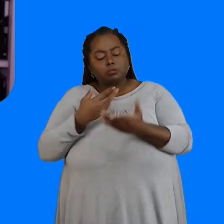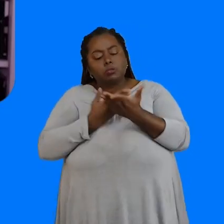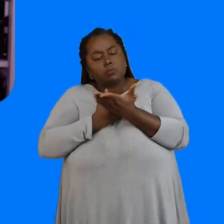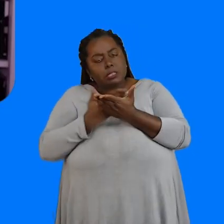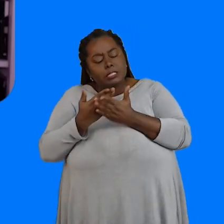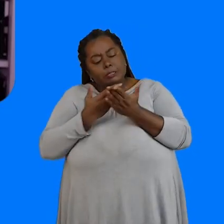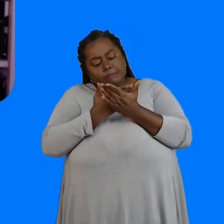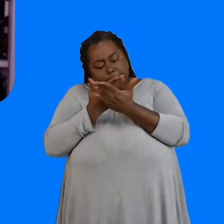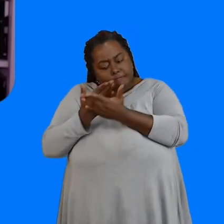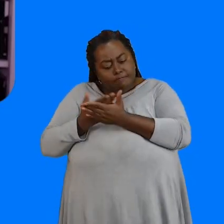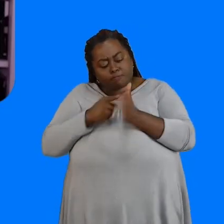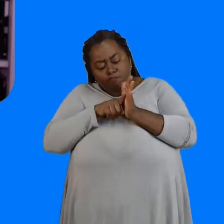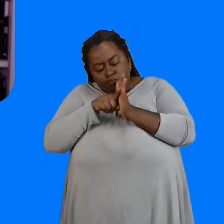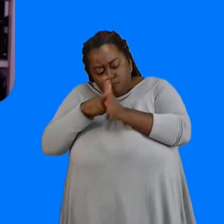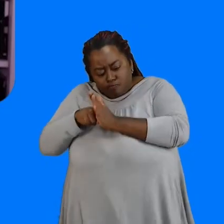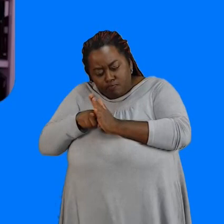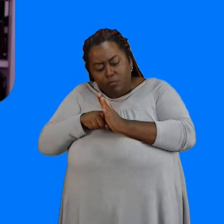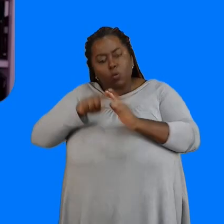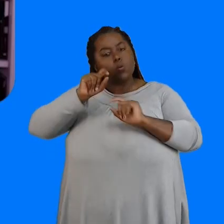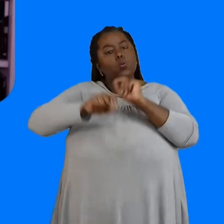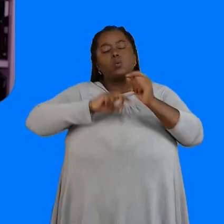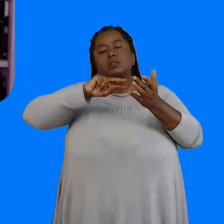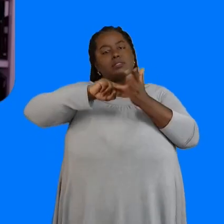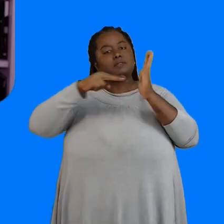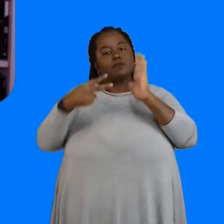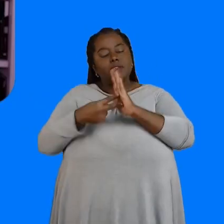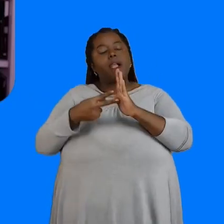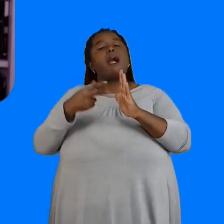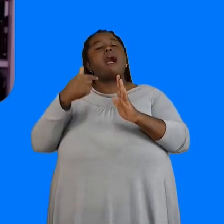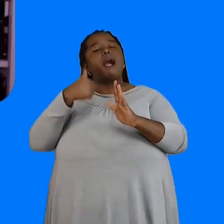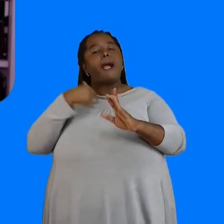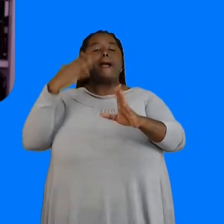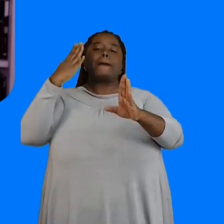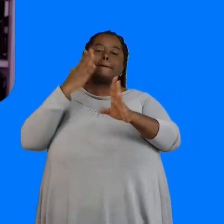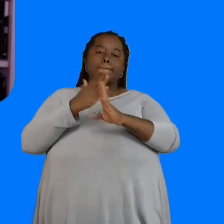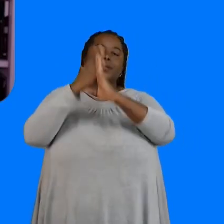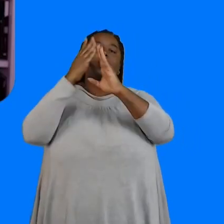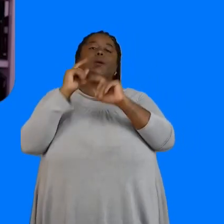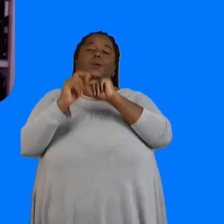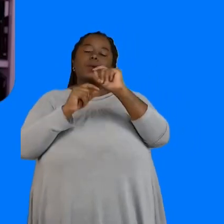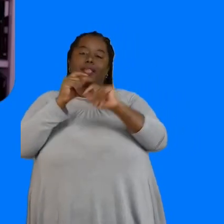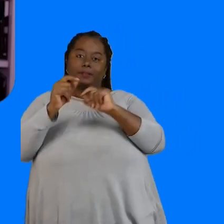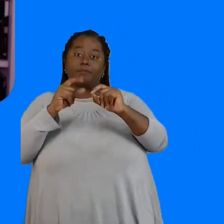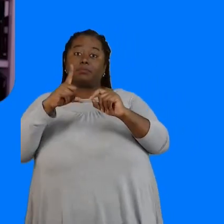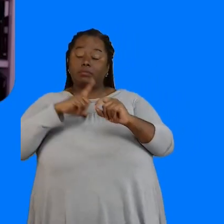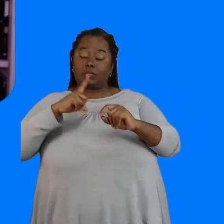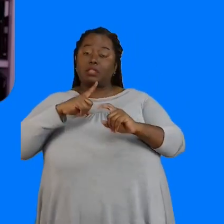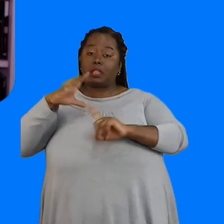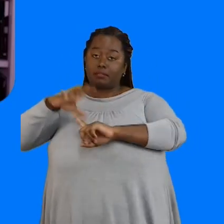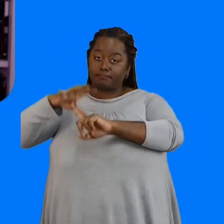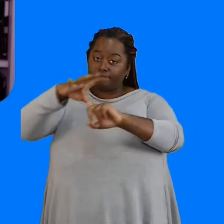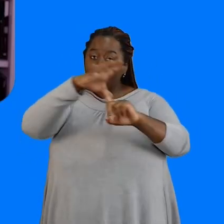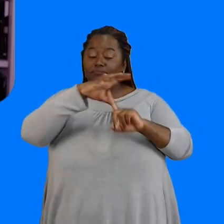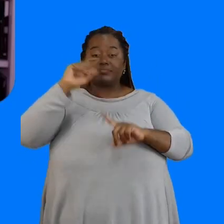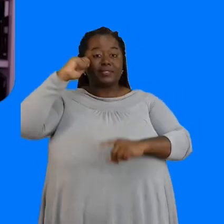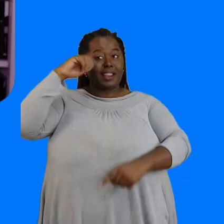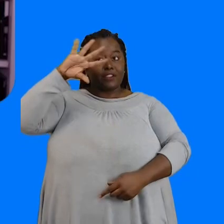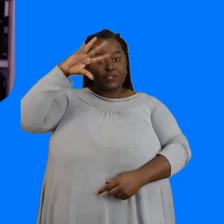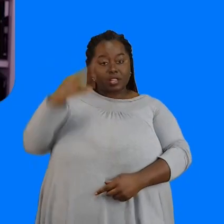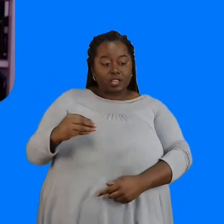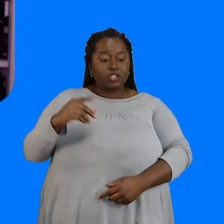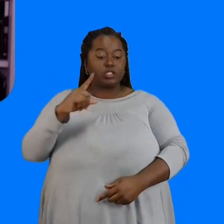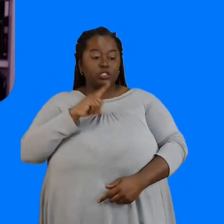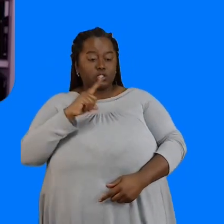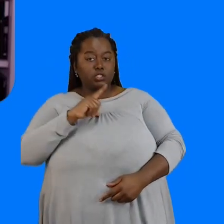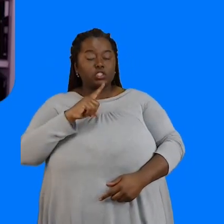estudar eu fui descobrir que muitas aldeias africanas tinham esta figura do griot, do contador